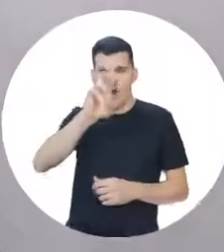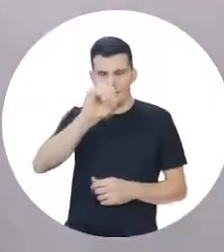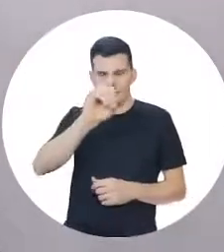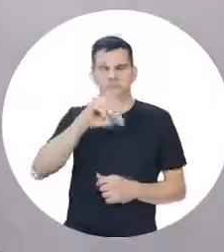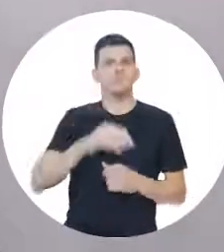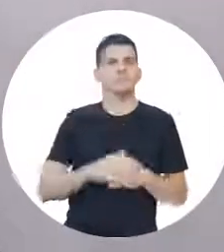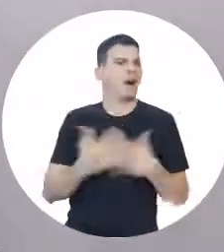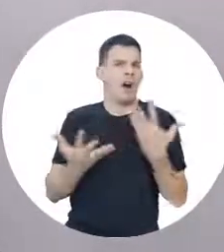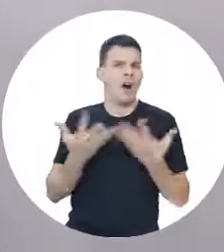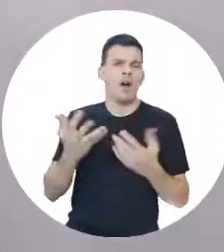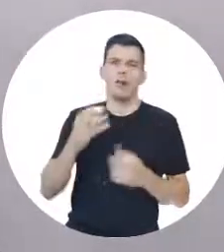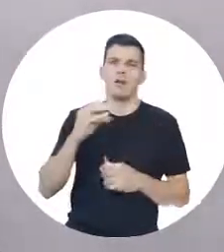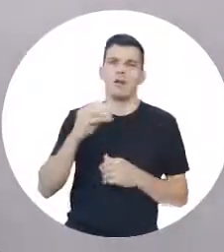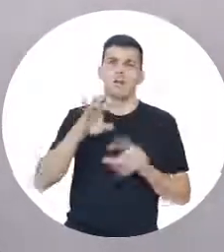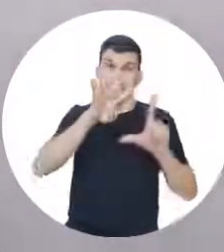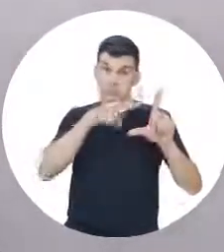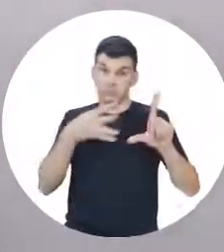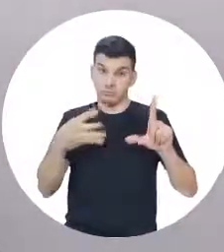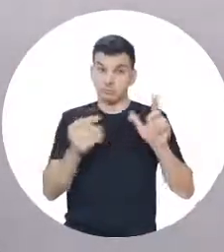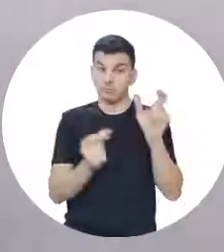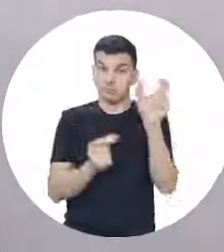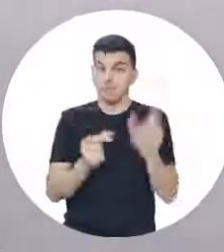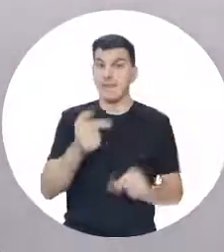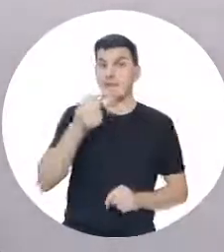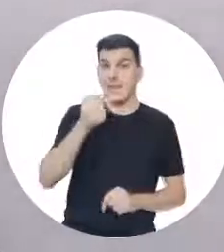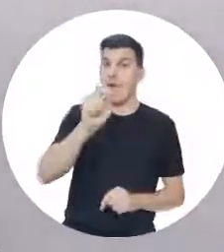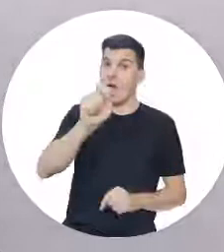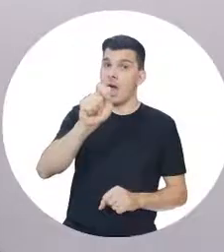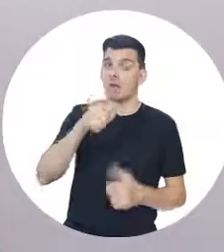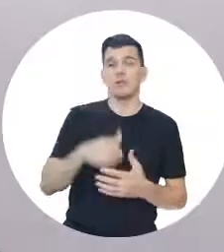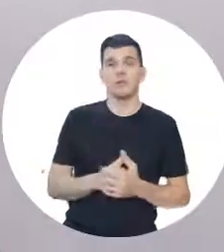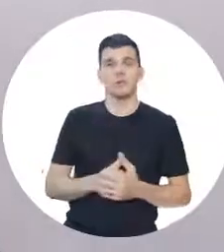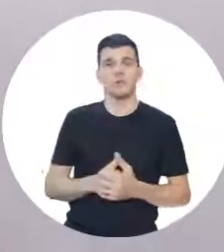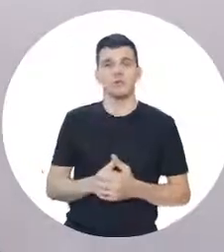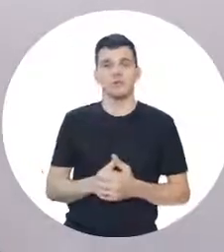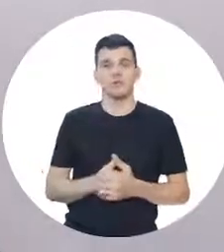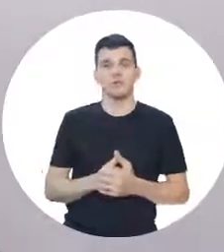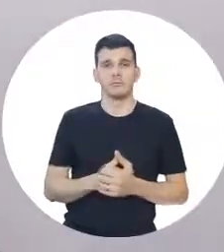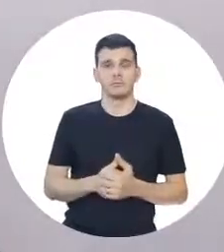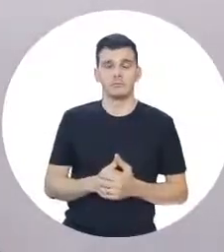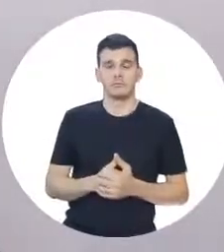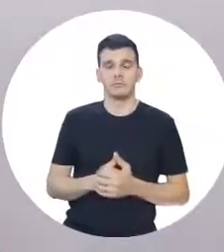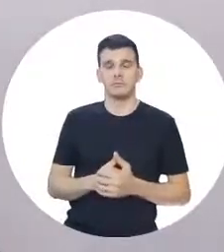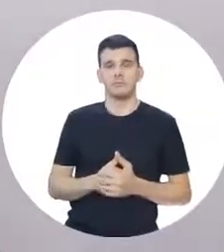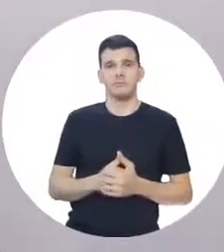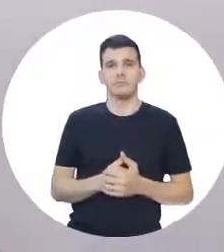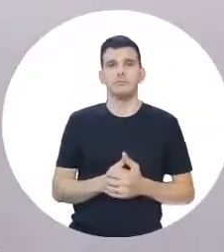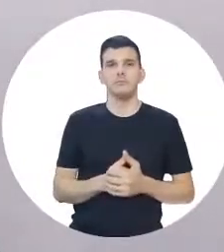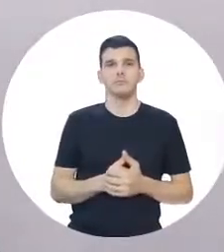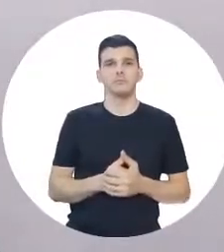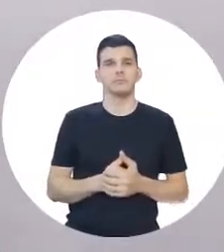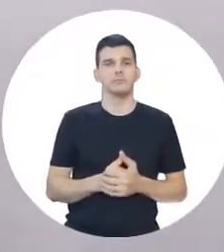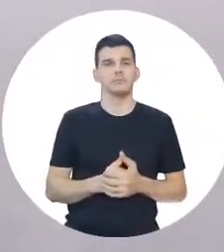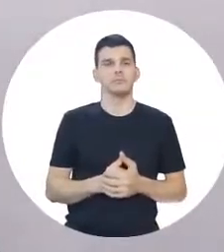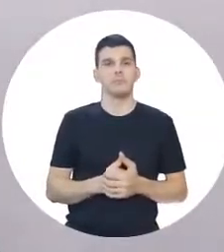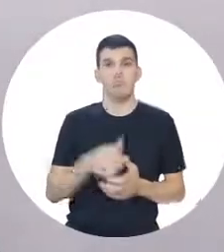Cloro. Cloro, elemento da família 7A da tabela periódica.